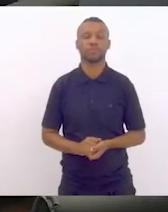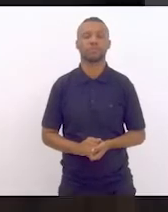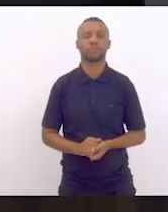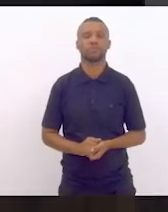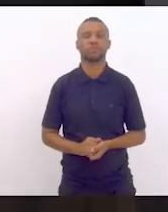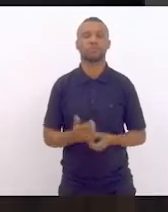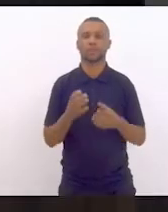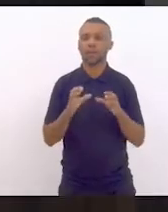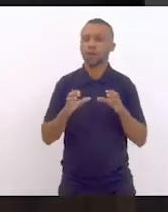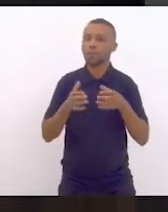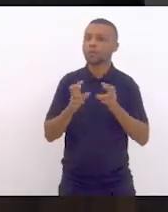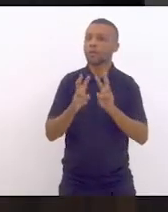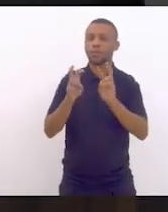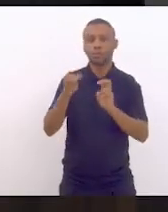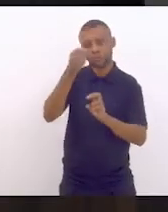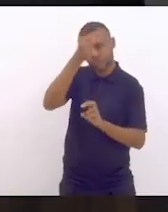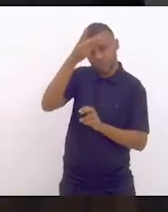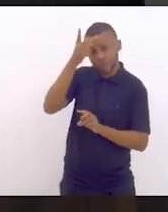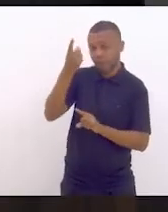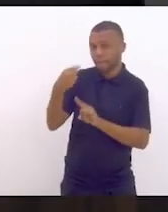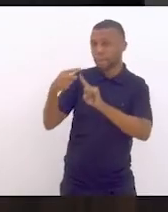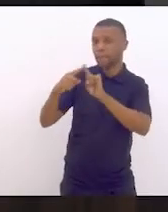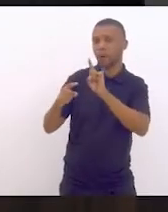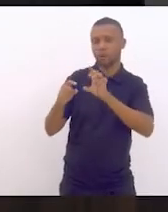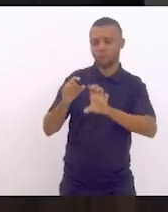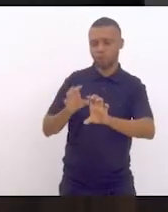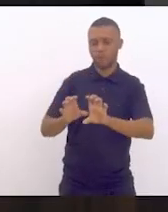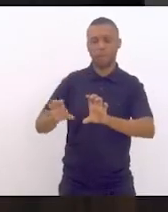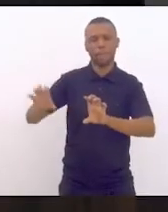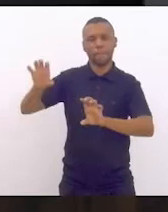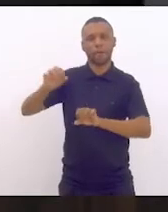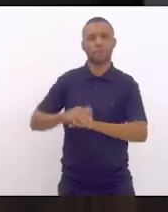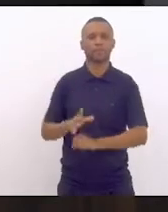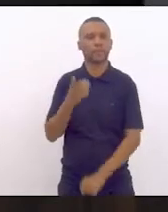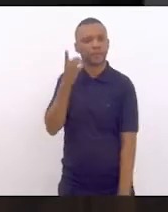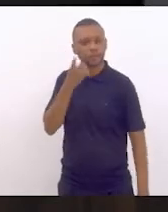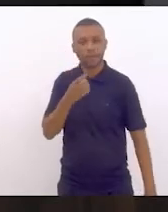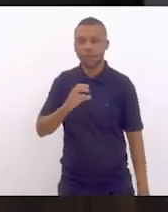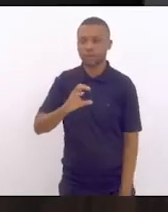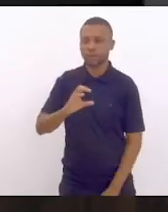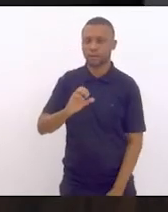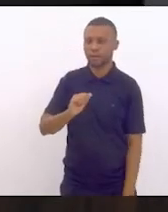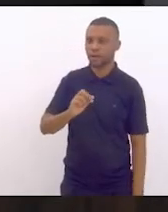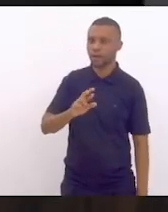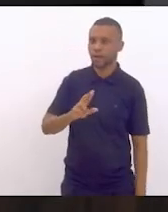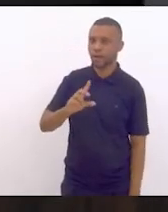Pela Comissão de Assuntos Municipais e Desenvolvimento Regional, o deputado Carlos Macedo.